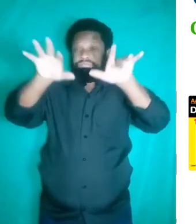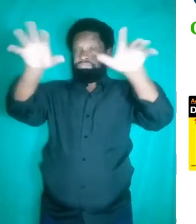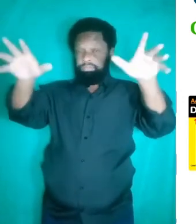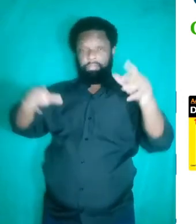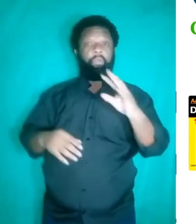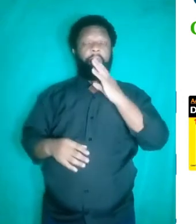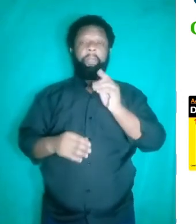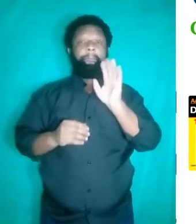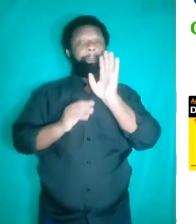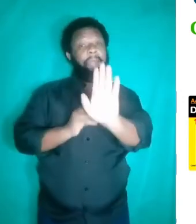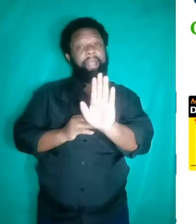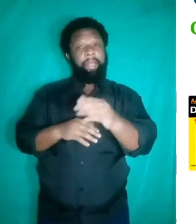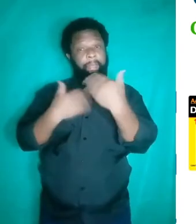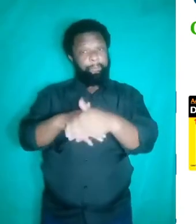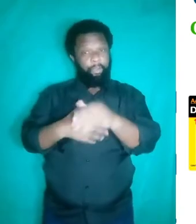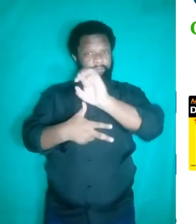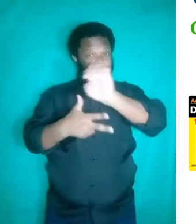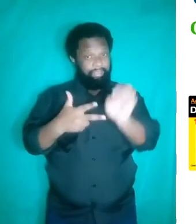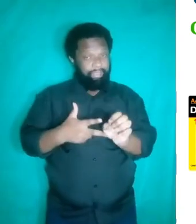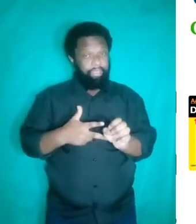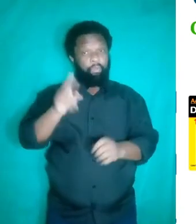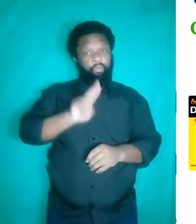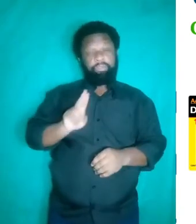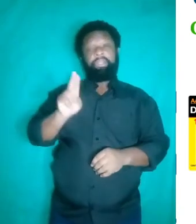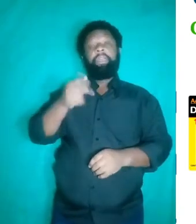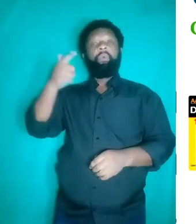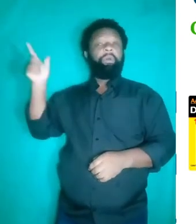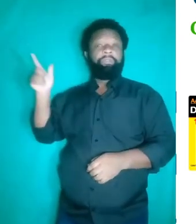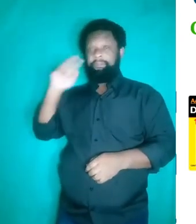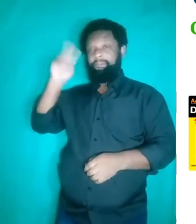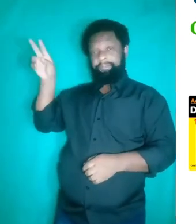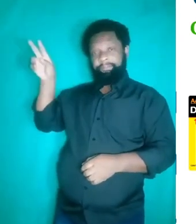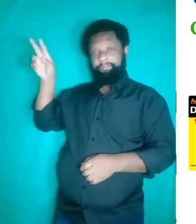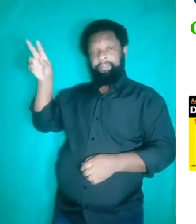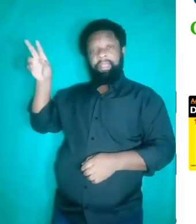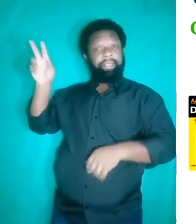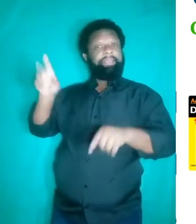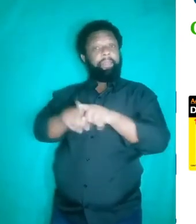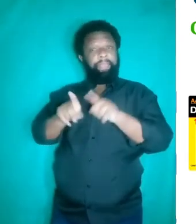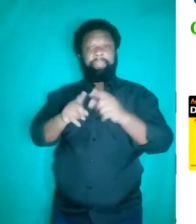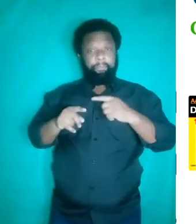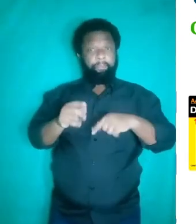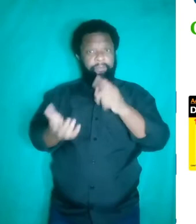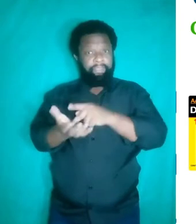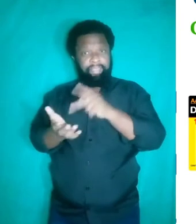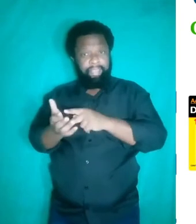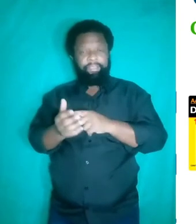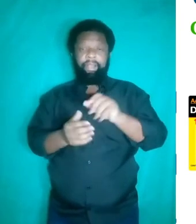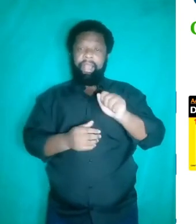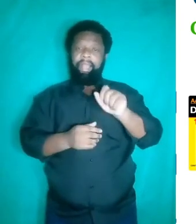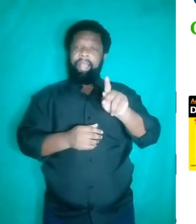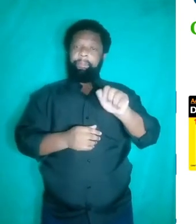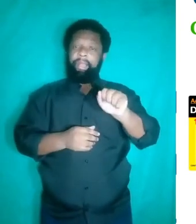tão difundida pra gente, mas o Enem tem grande costume de usar isso aqui, tá? Em alguns casos, ele usa o aparelho. Então,